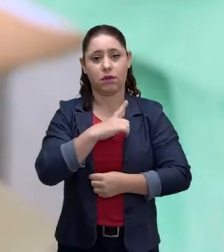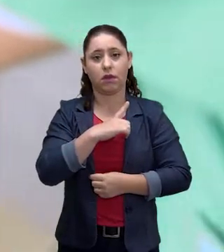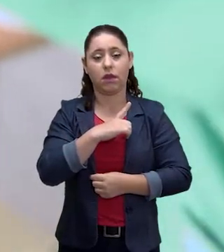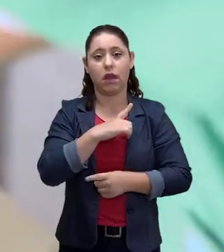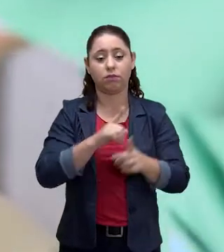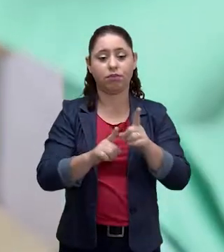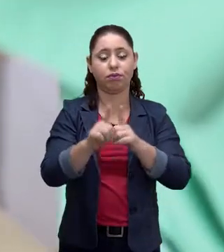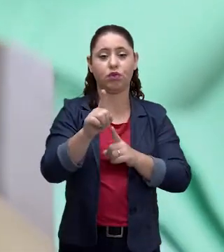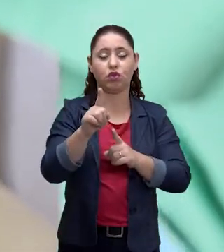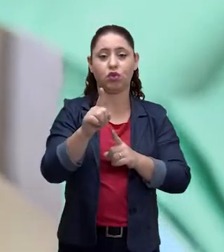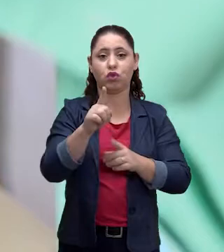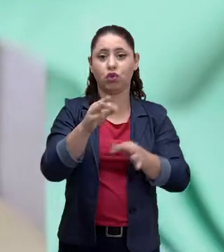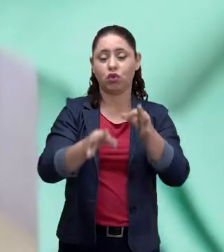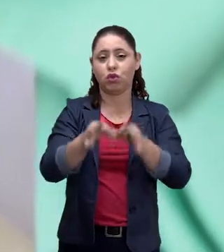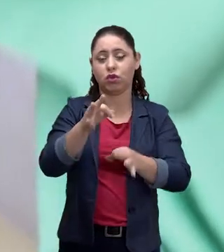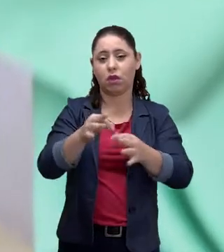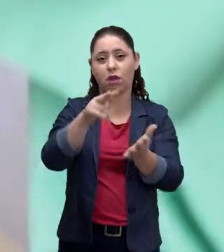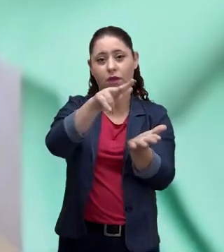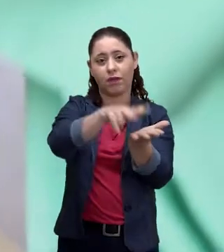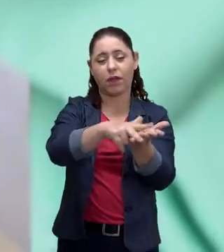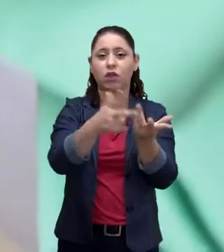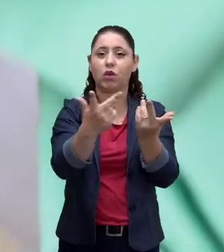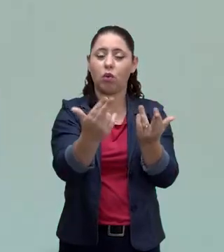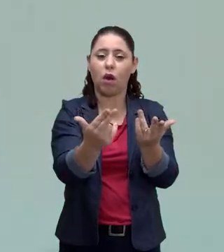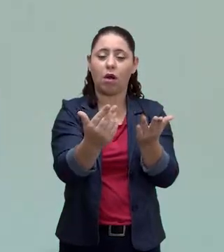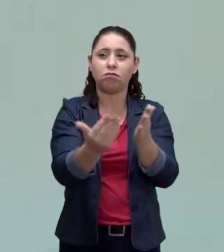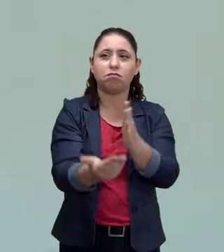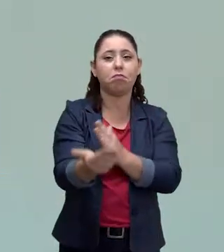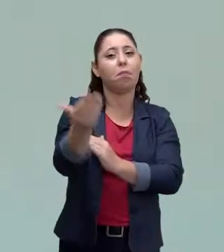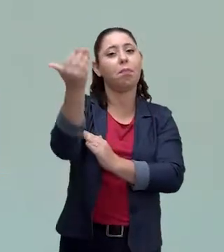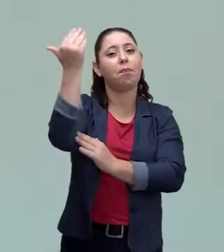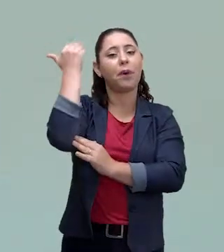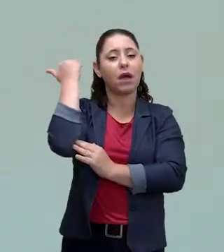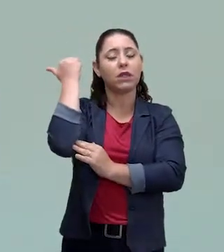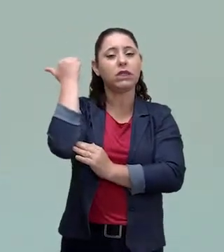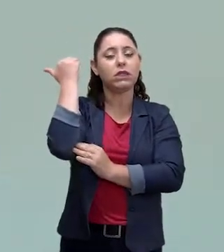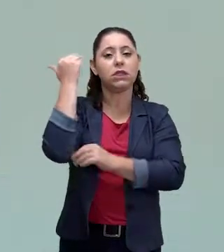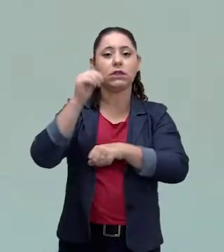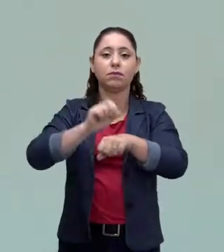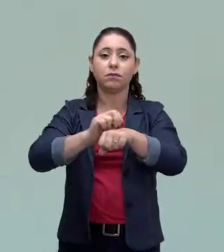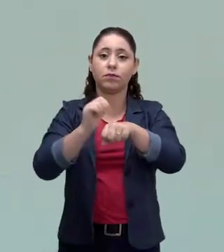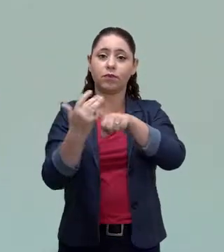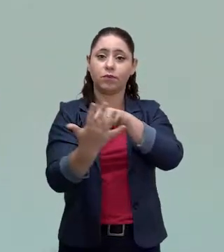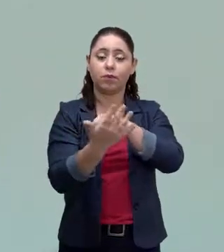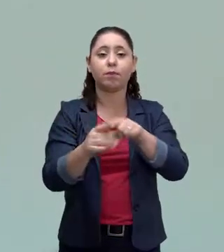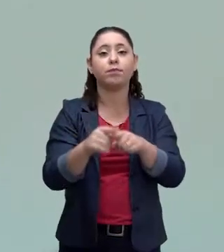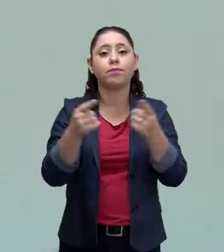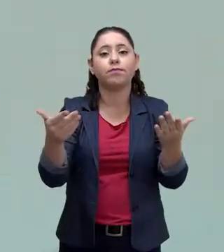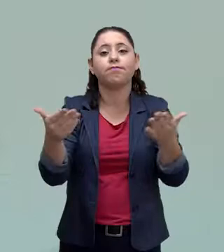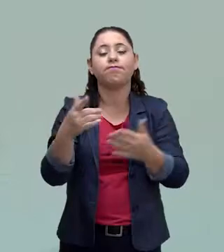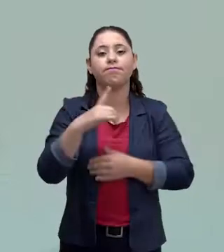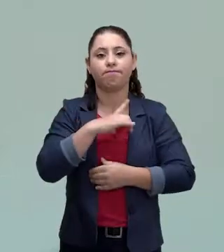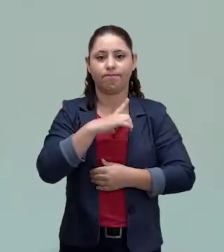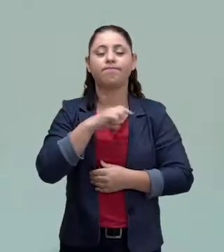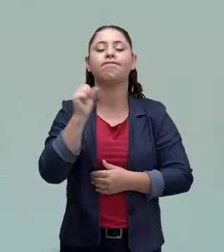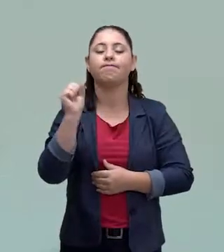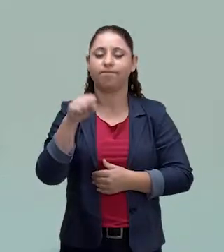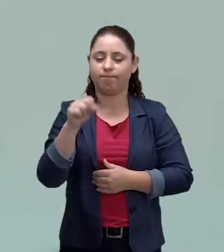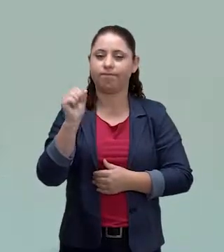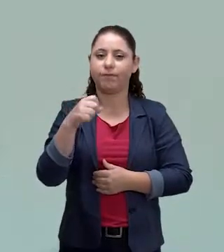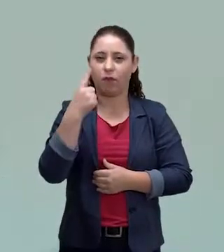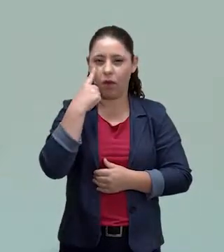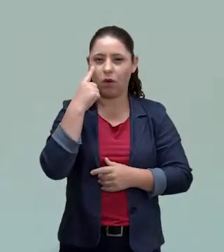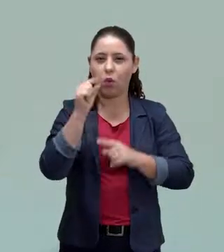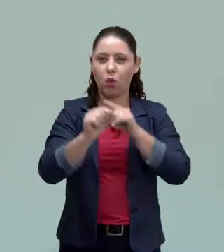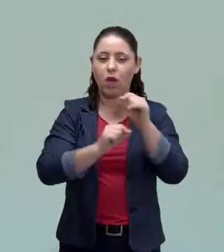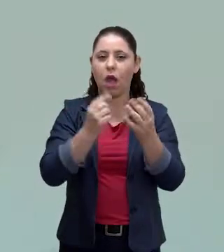com o nível de judicialização de leitos hospitalares igual à época pré-pandemia. Mas hoje sim, nós temos